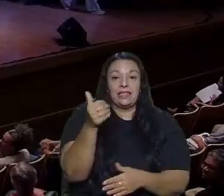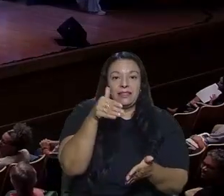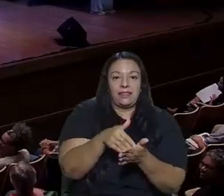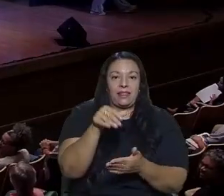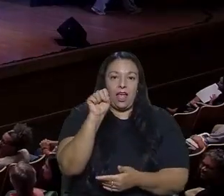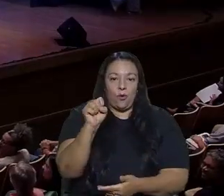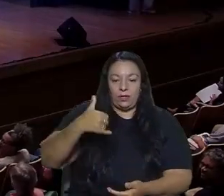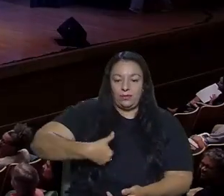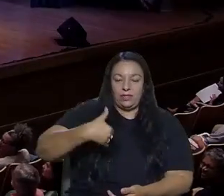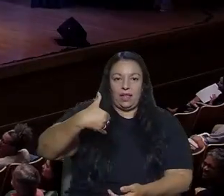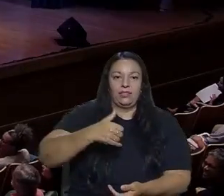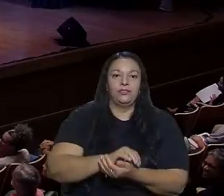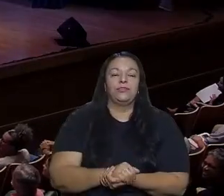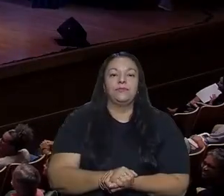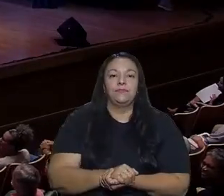8 anos.